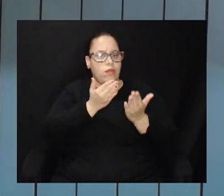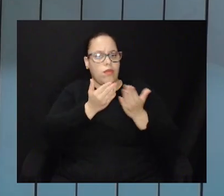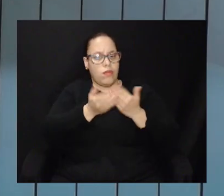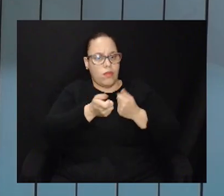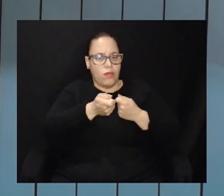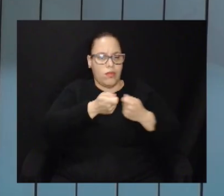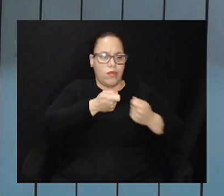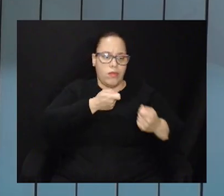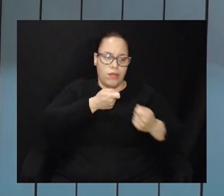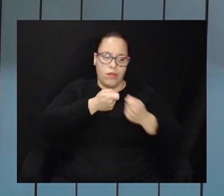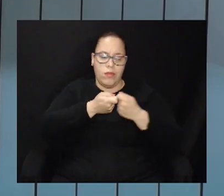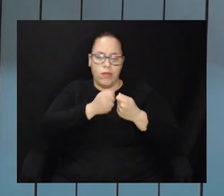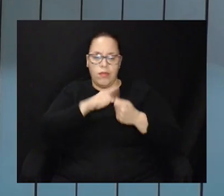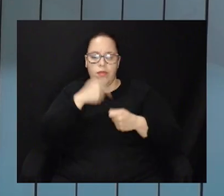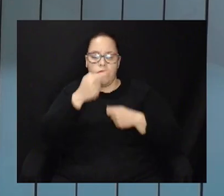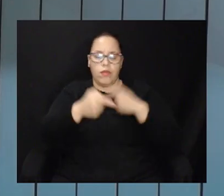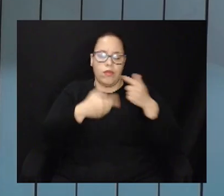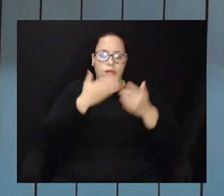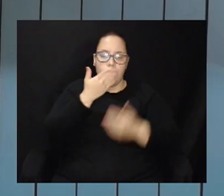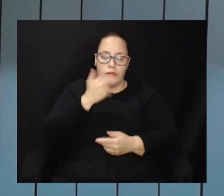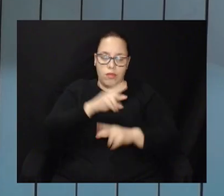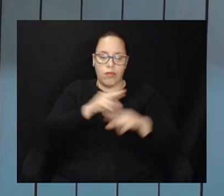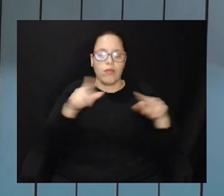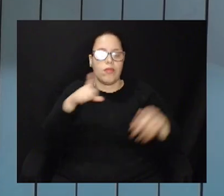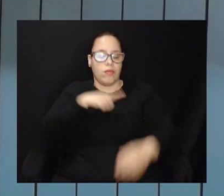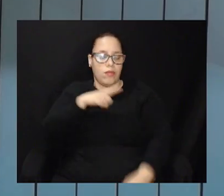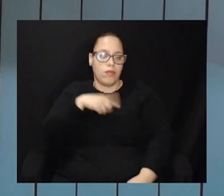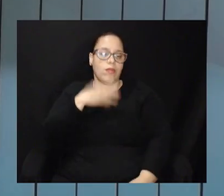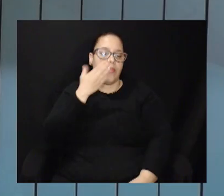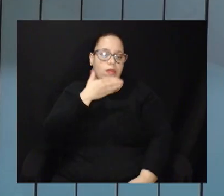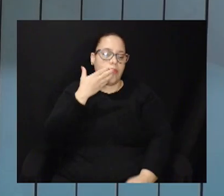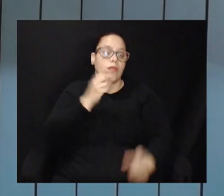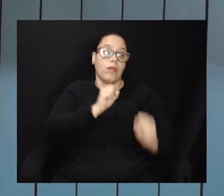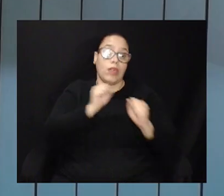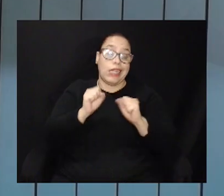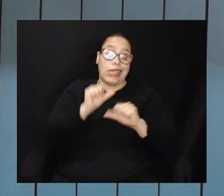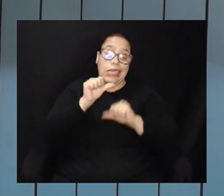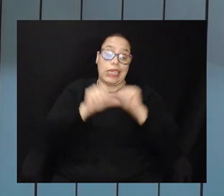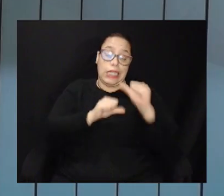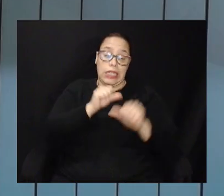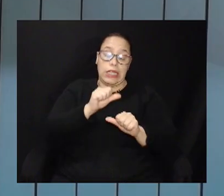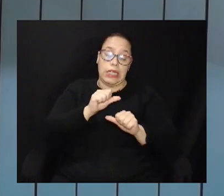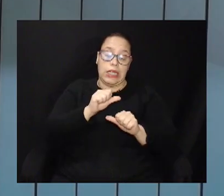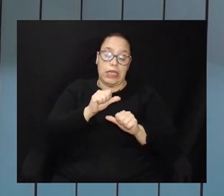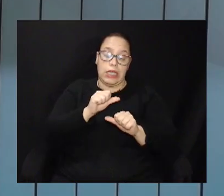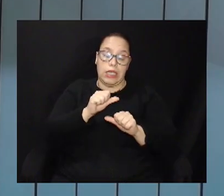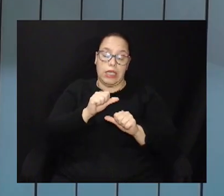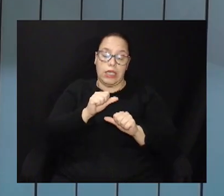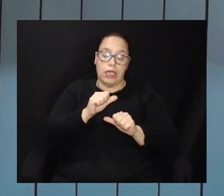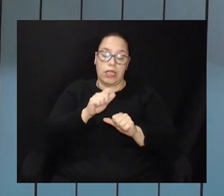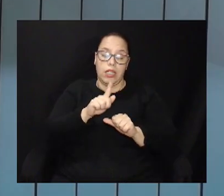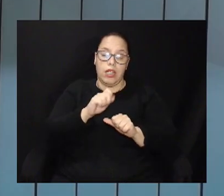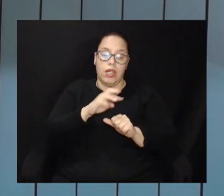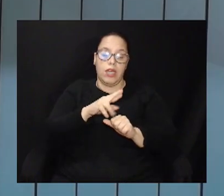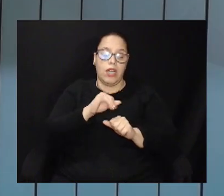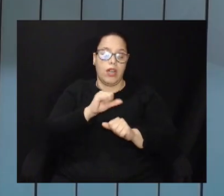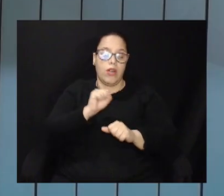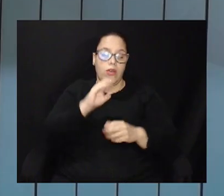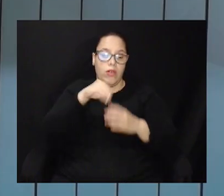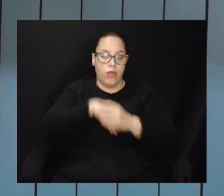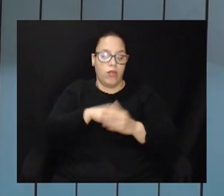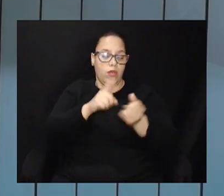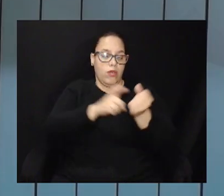outros alimentos também têm esse poder, né, de transformação aí, de virar açúcar dentro do